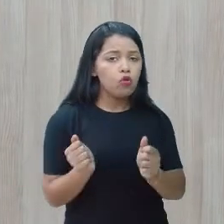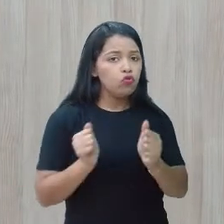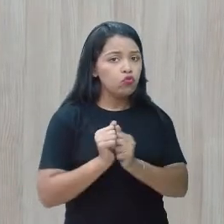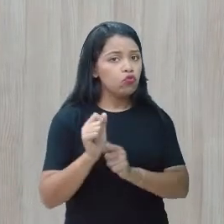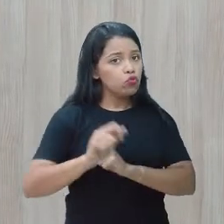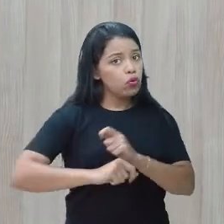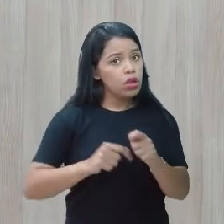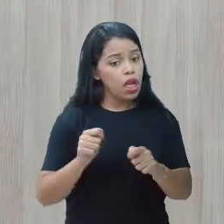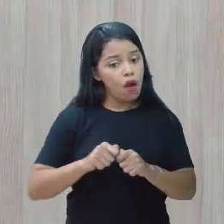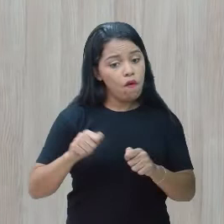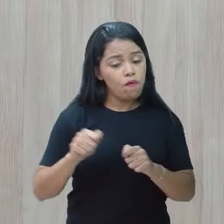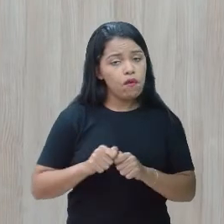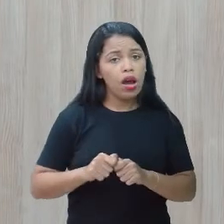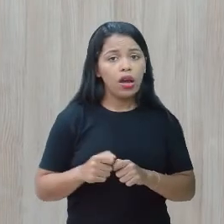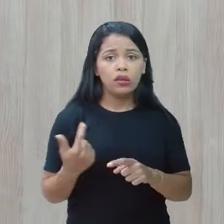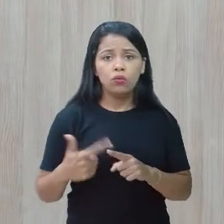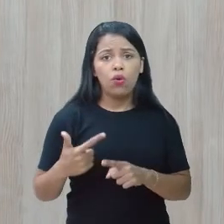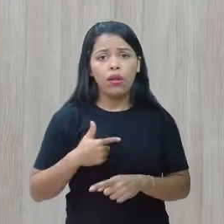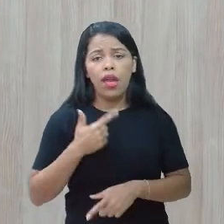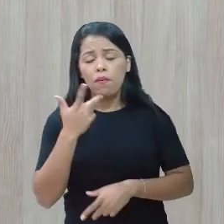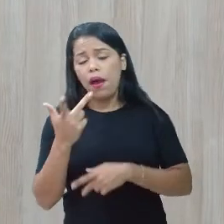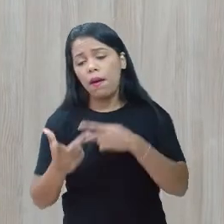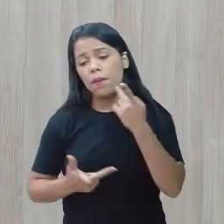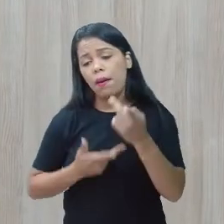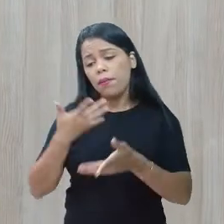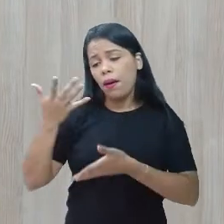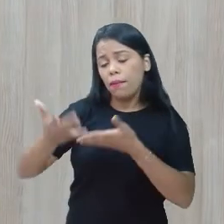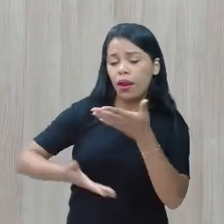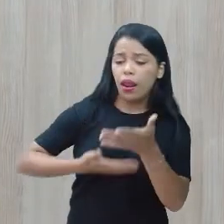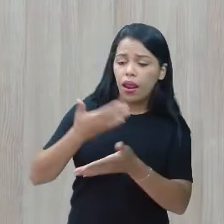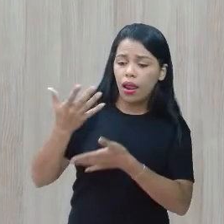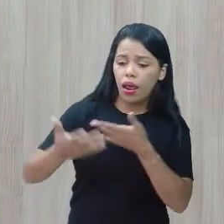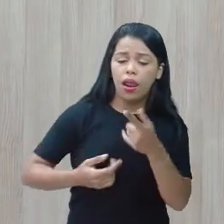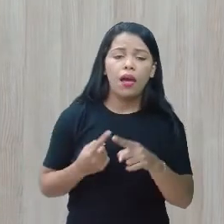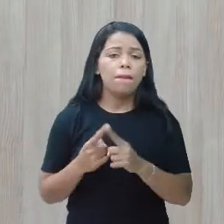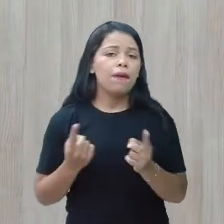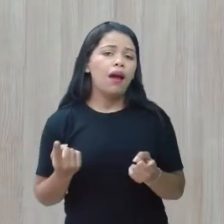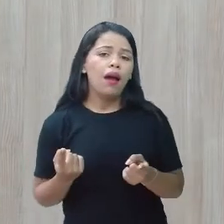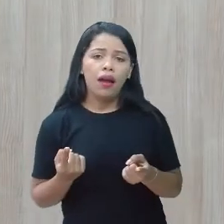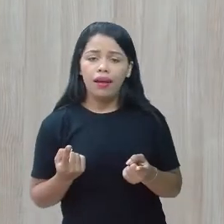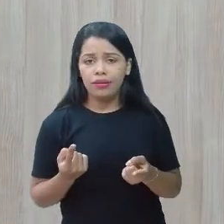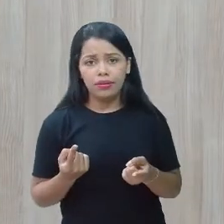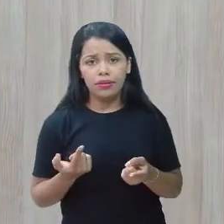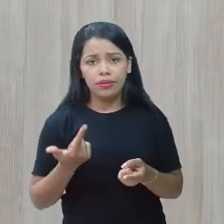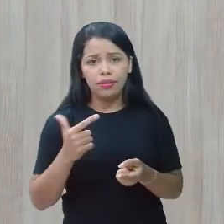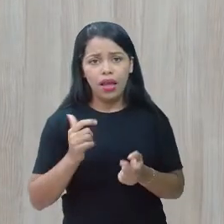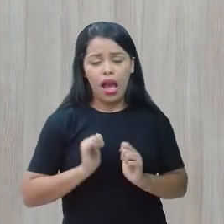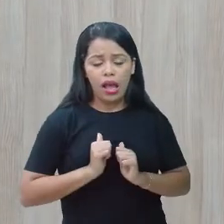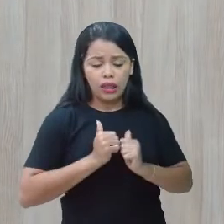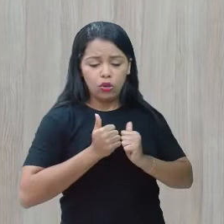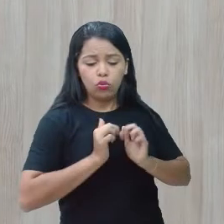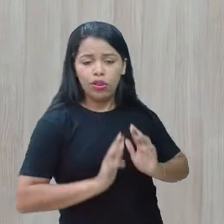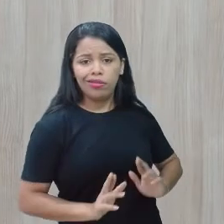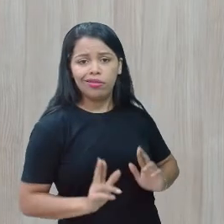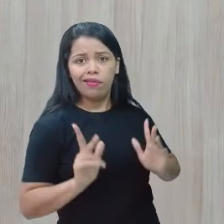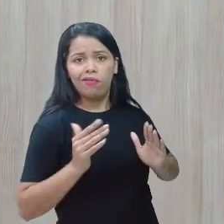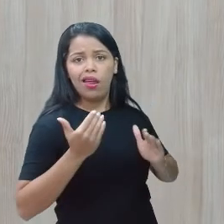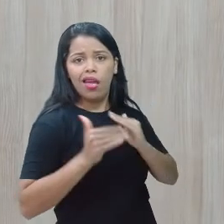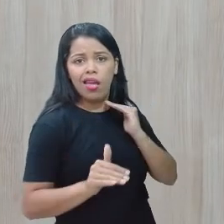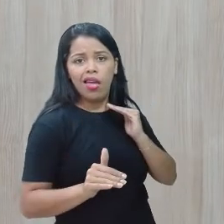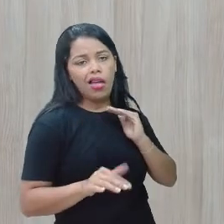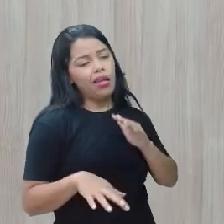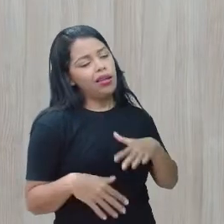minhas atitudes. Porque não adianta eu falar se eu não tenho atitude que condiz com aquilo que eu estou ensinando em minha sala de aula, não